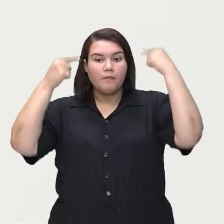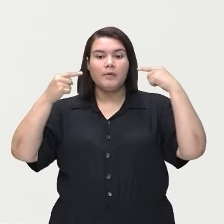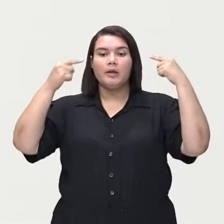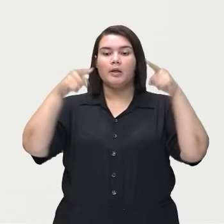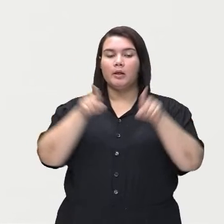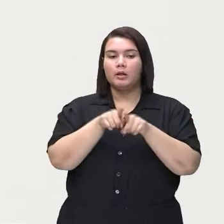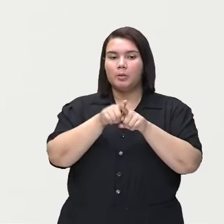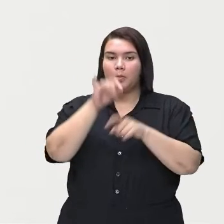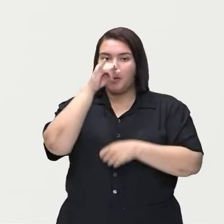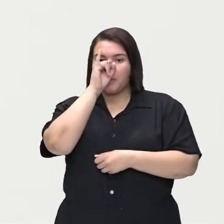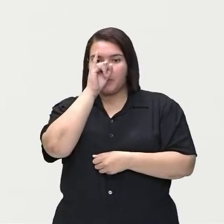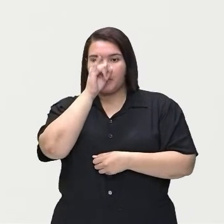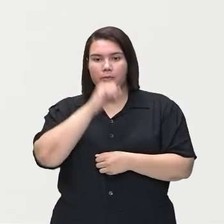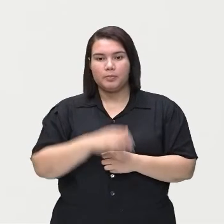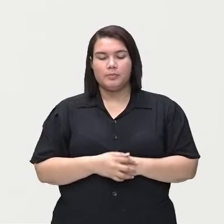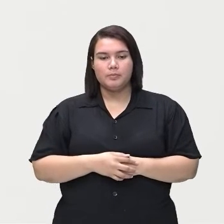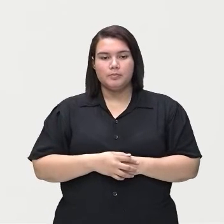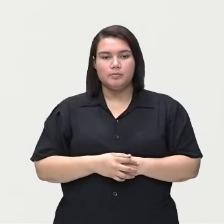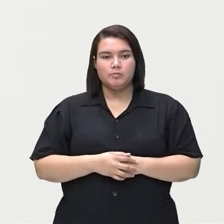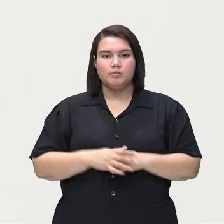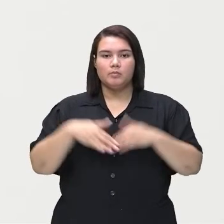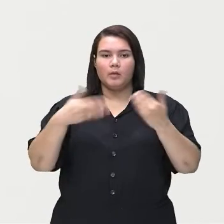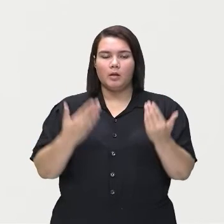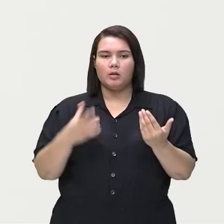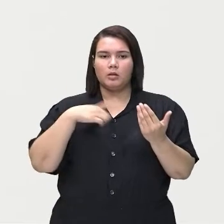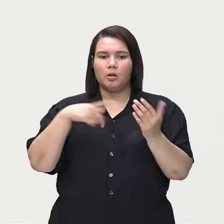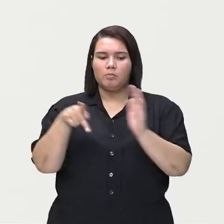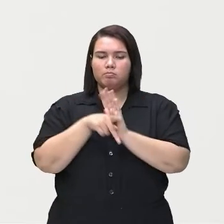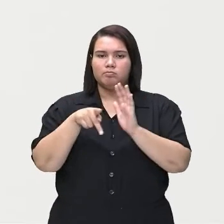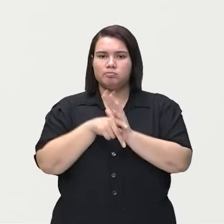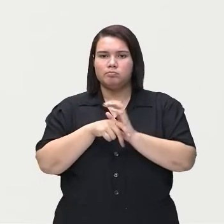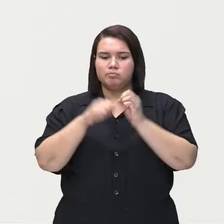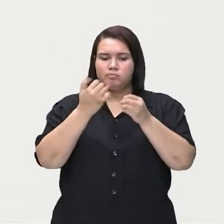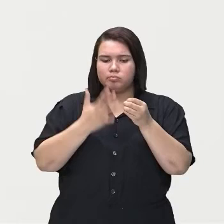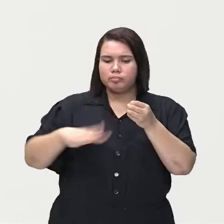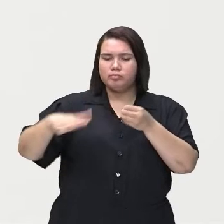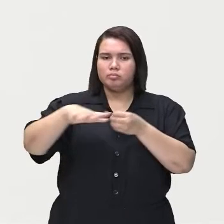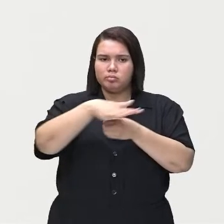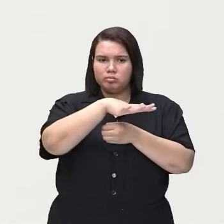e porcos. Graças à sua frota marítima,